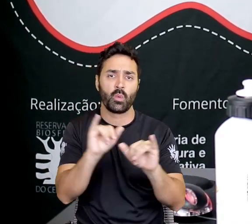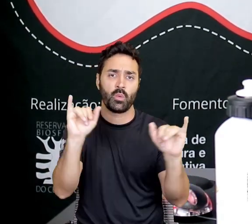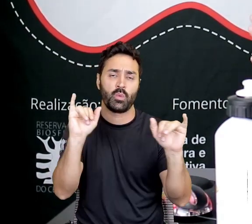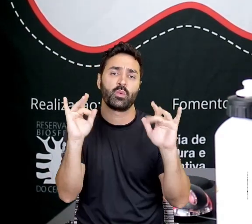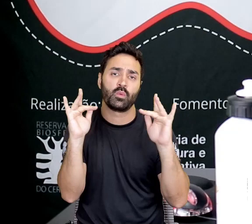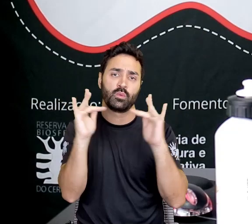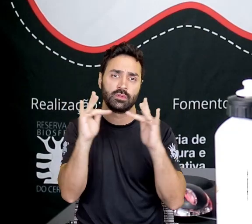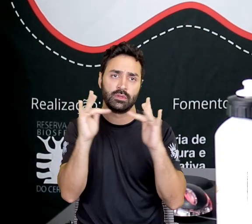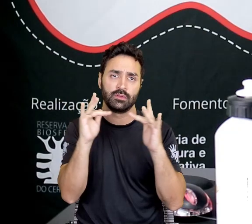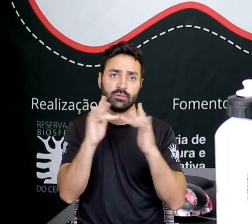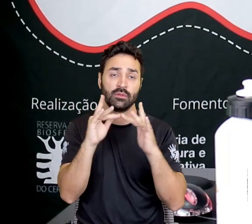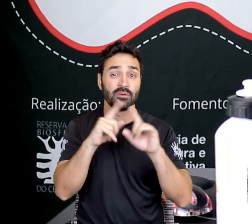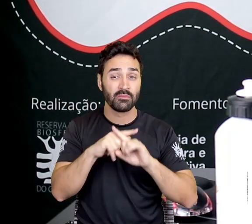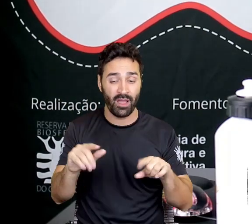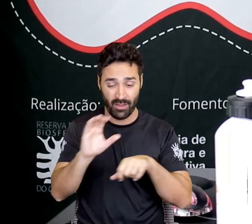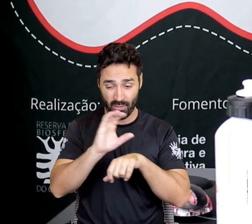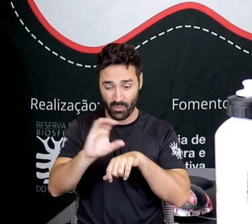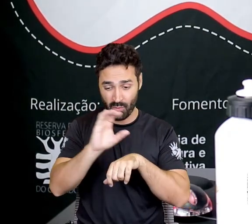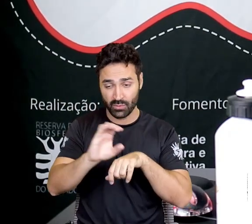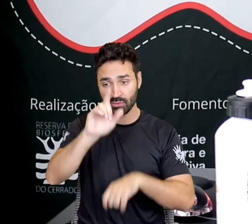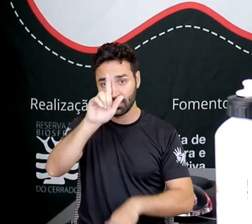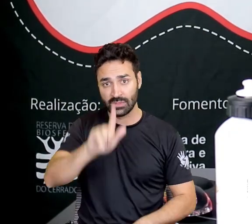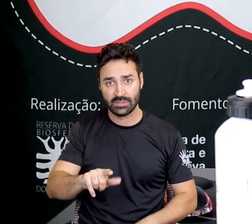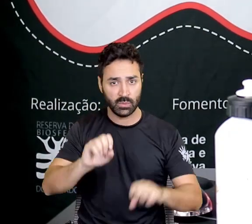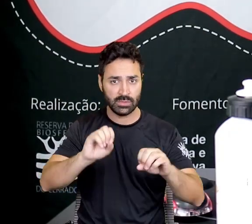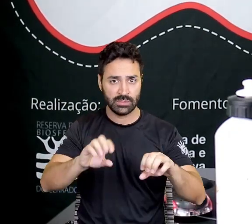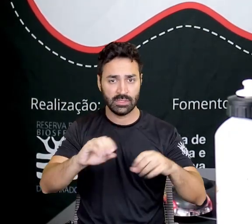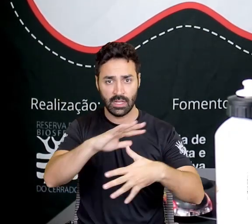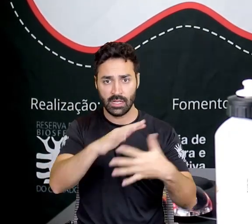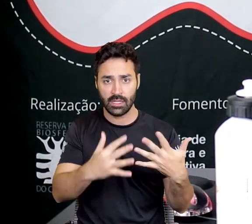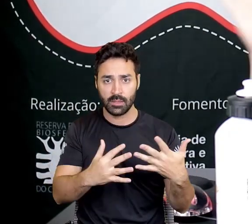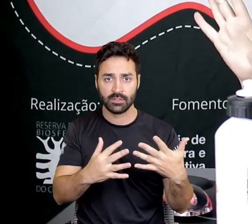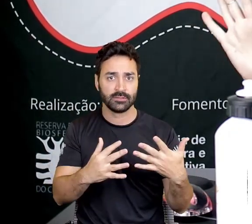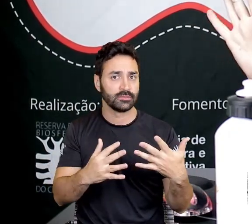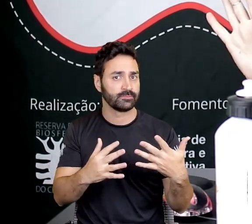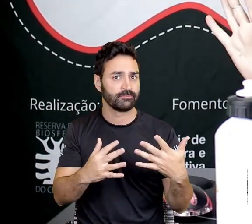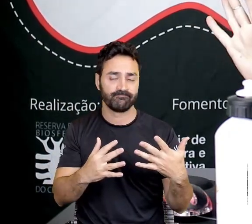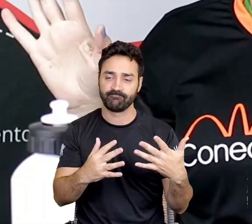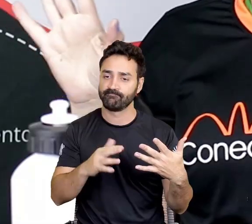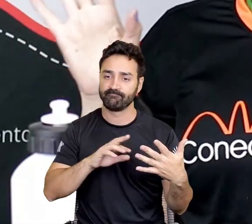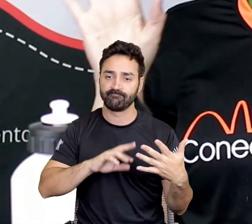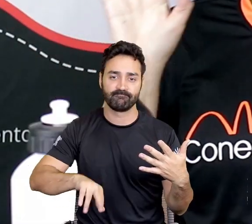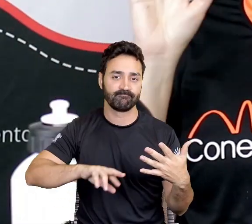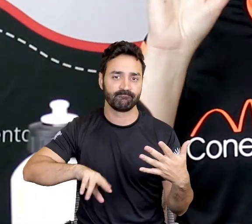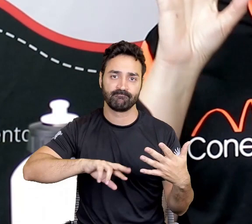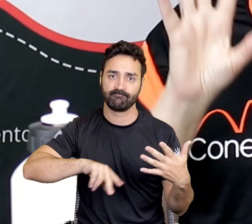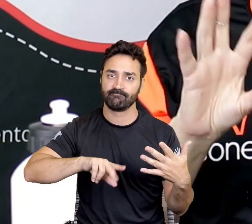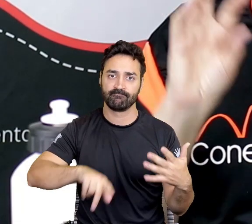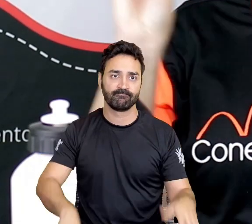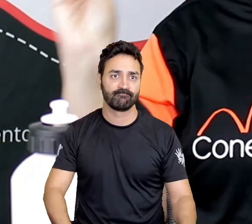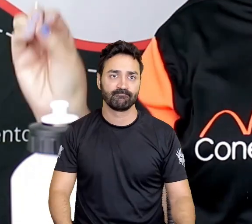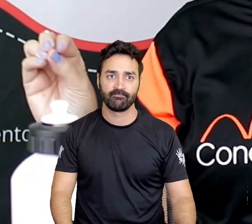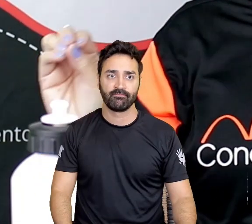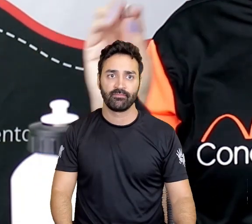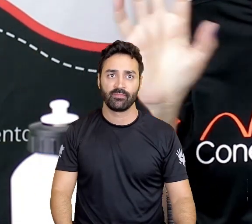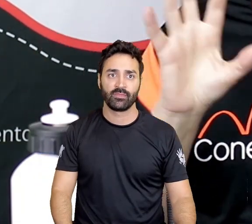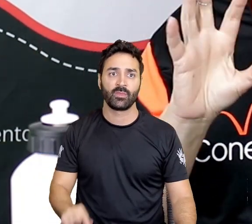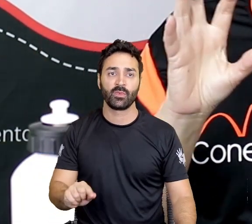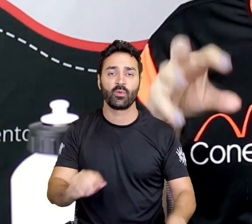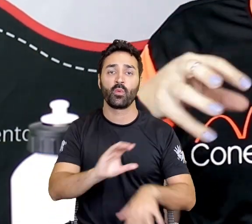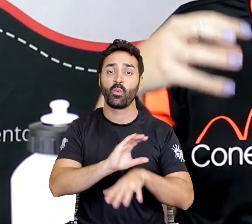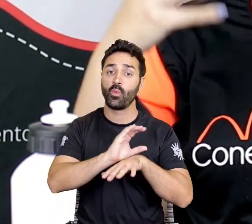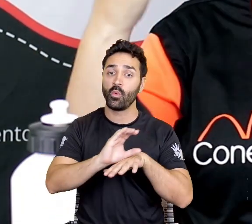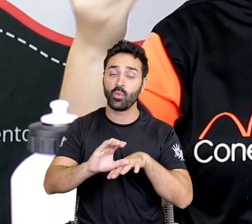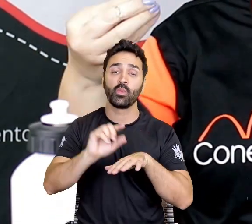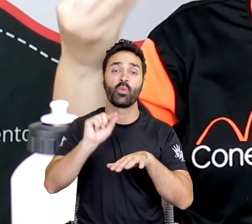curso de graduação ele não vai te ensinar Libras. Já deixo claro. É um curso de letras, então é